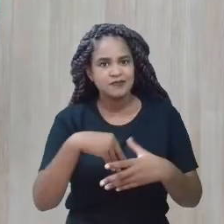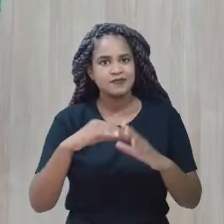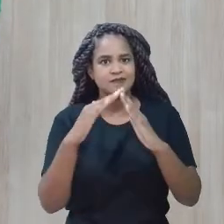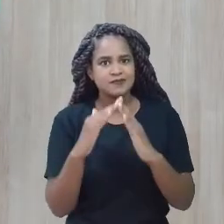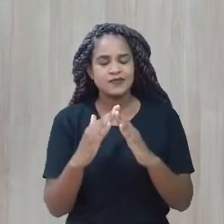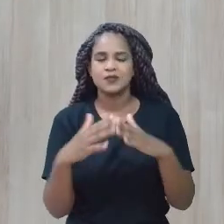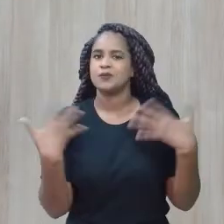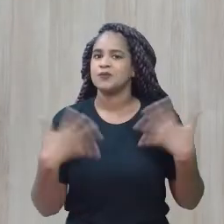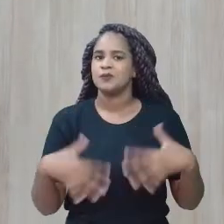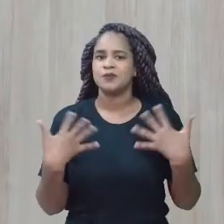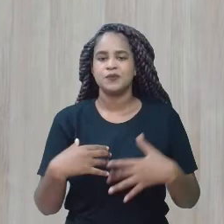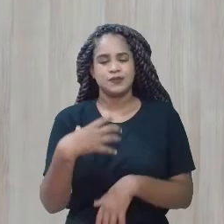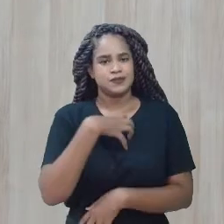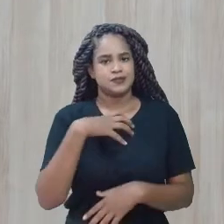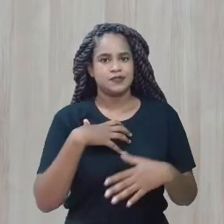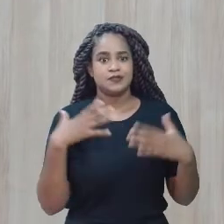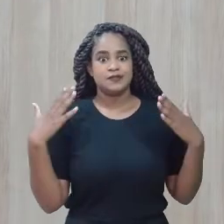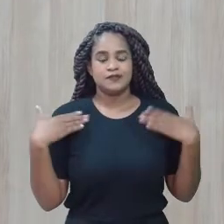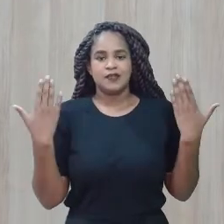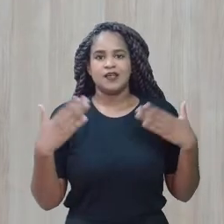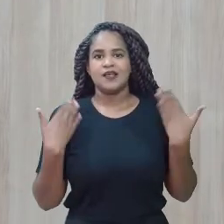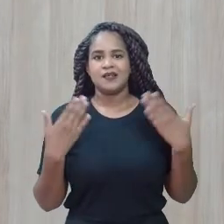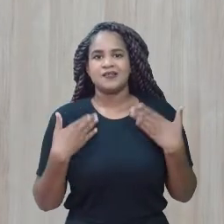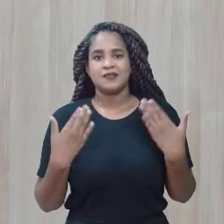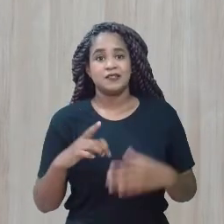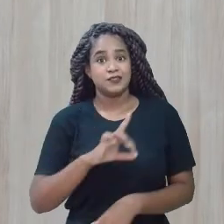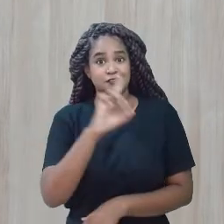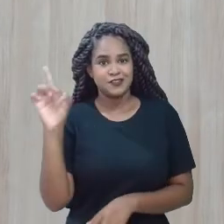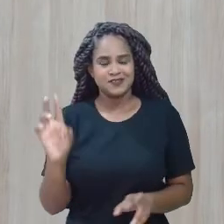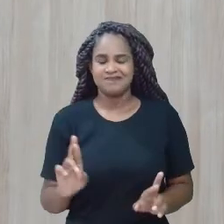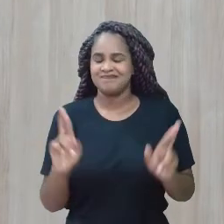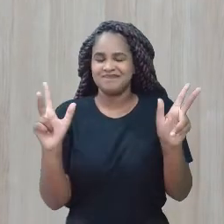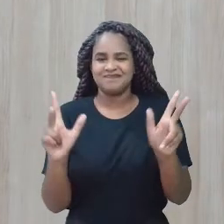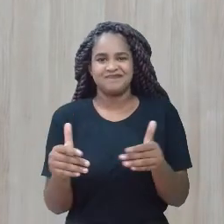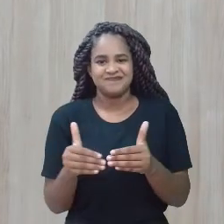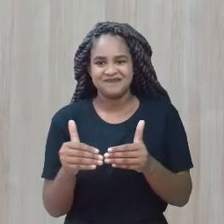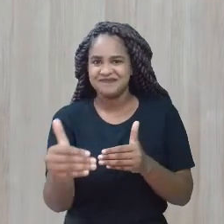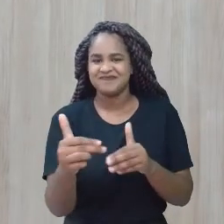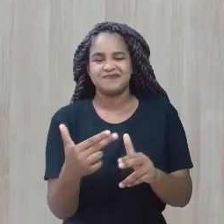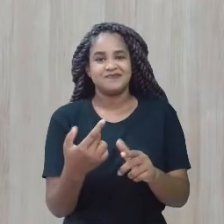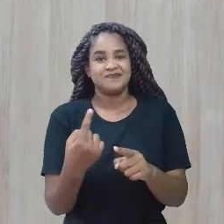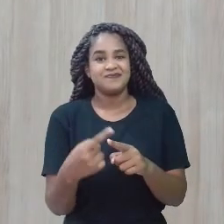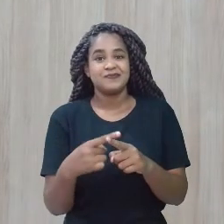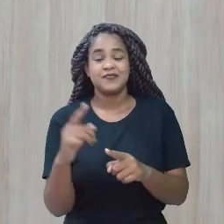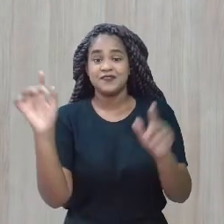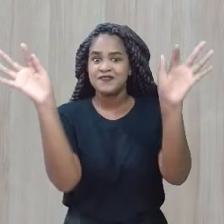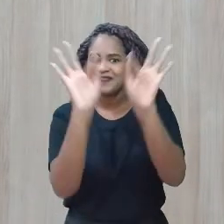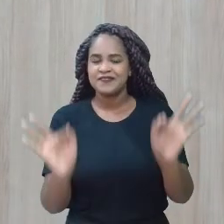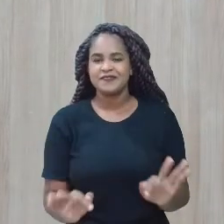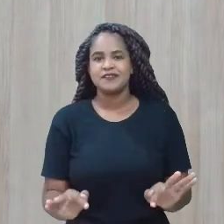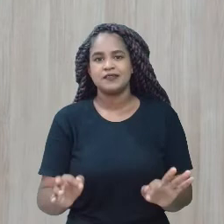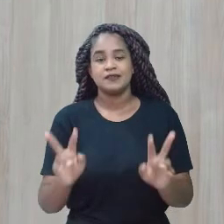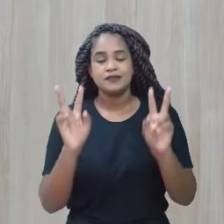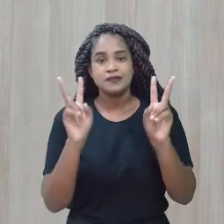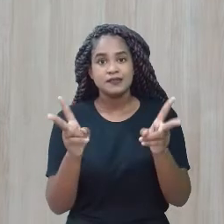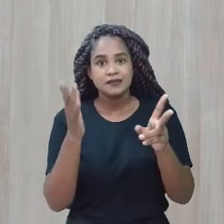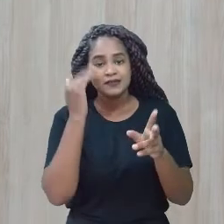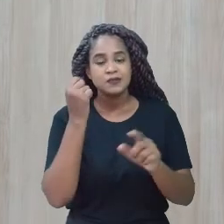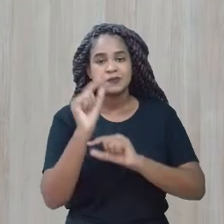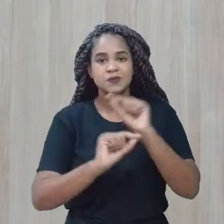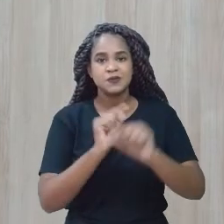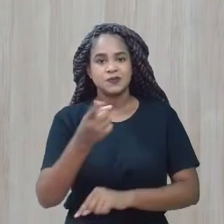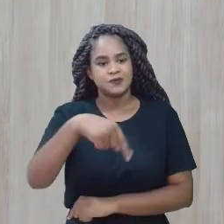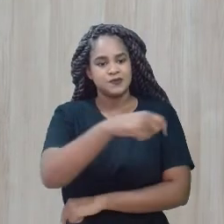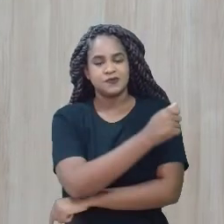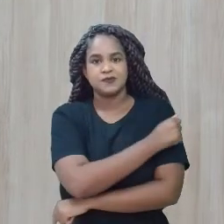Então isso assim me alegra. Pense, o meu dia hoje não será mais o mesmo, porque é a minha maior felicidade ouvir de um aluno